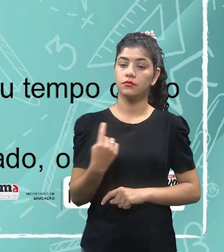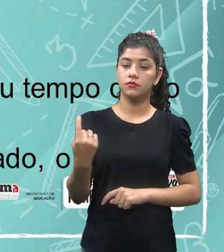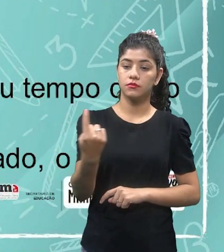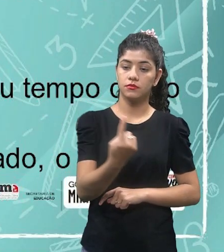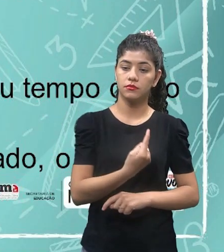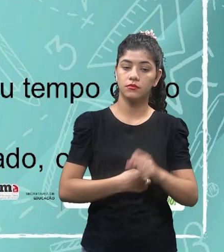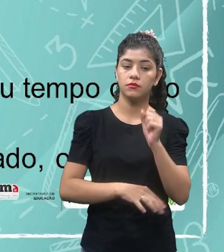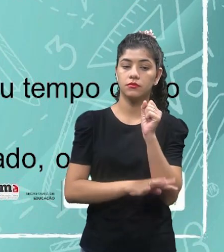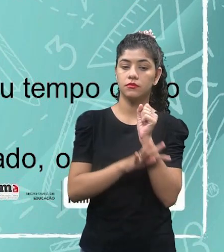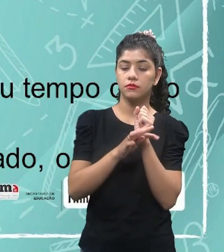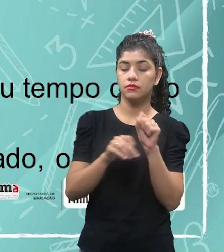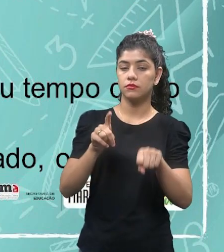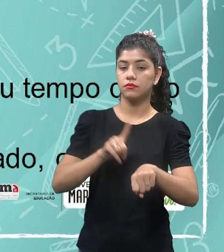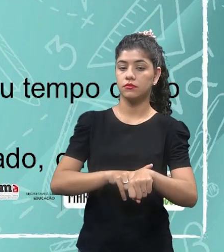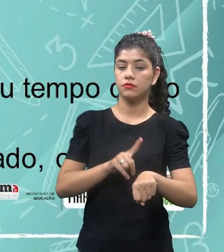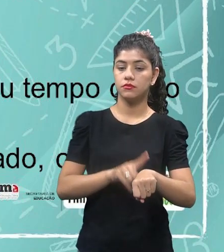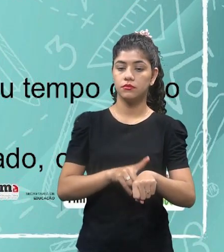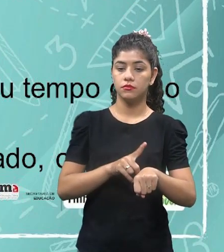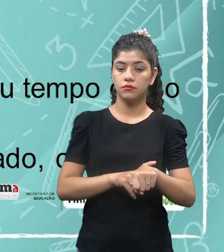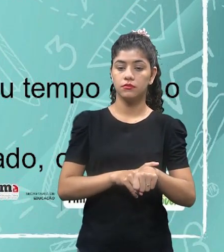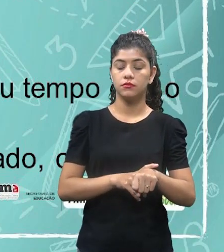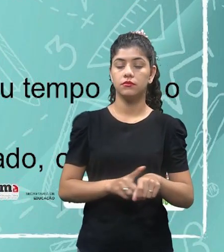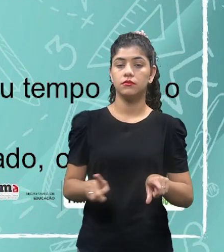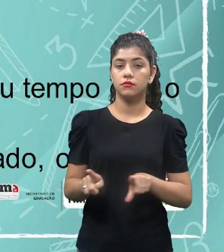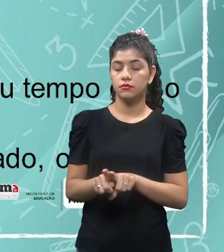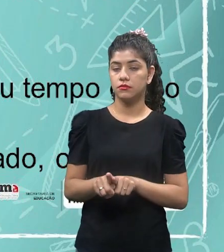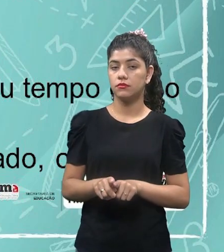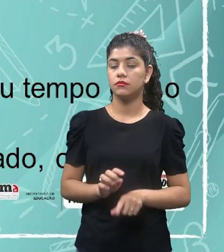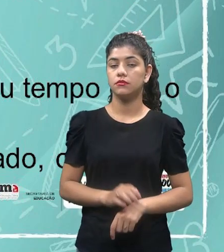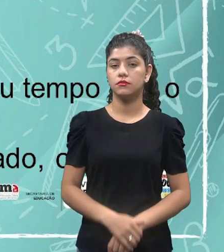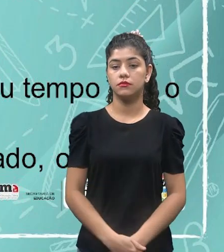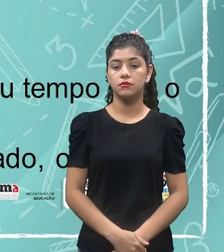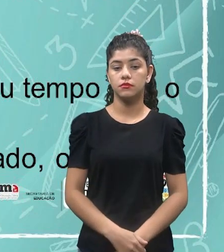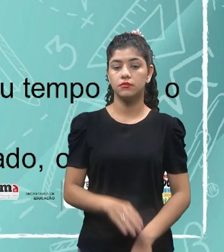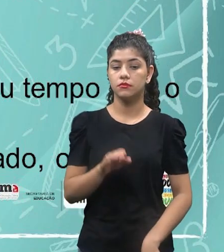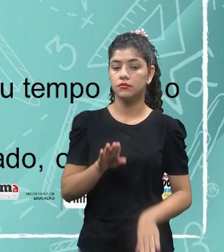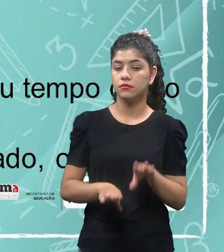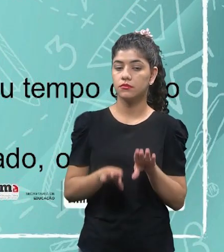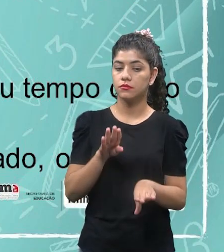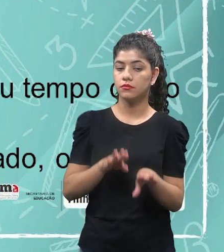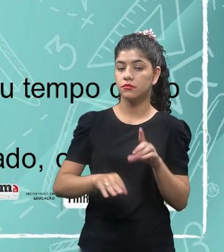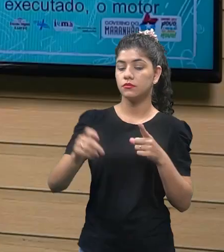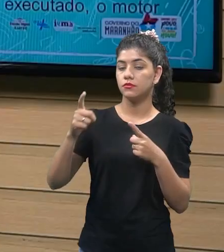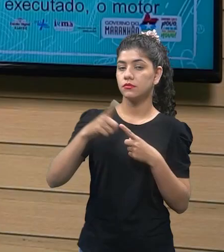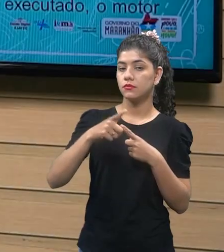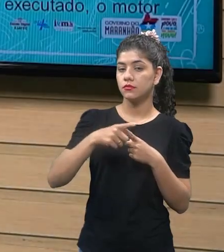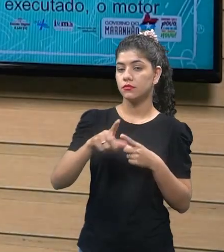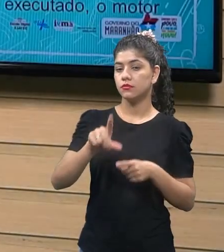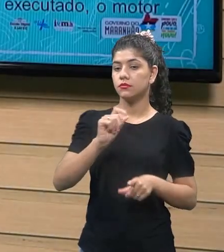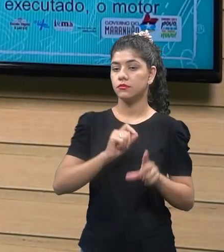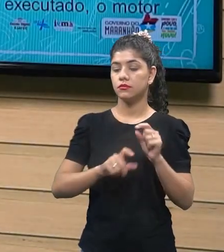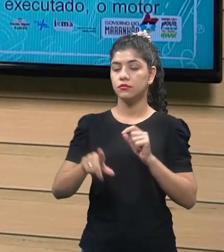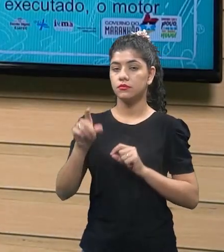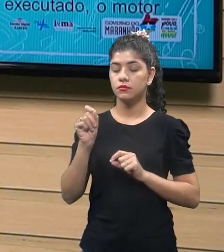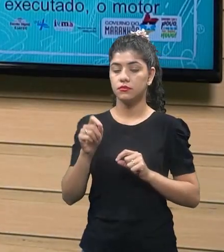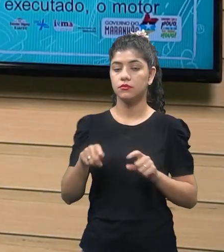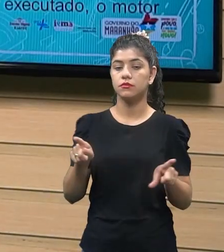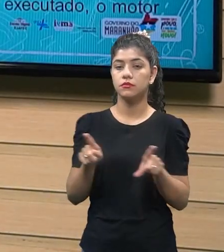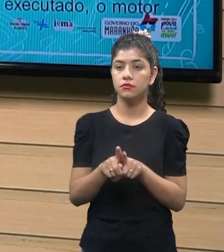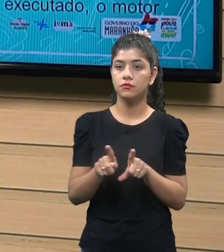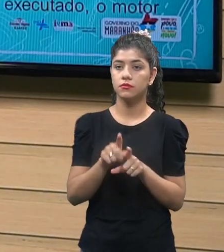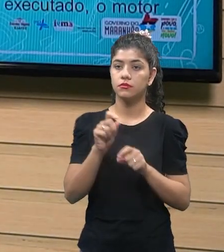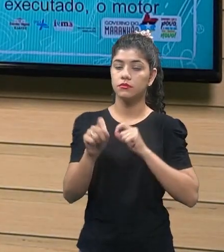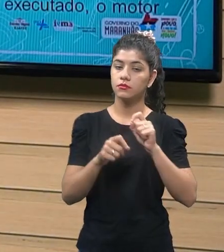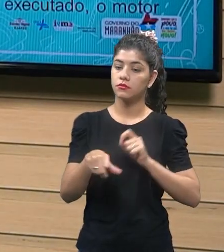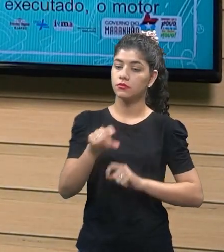graus ou tempo que o motor executará, dependendo do modo escolhido. Então, dependendo do modo